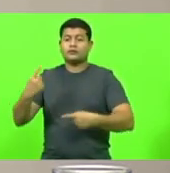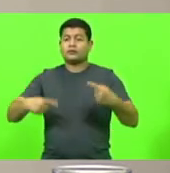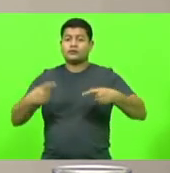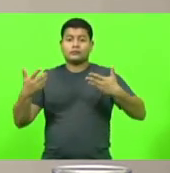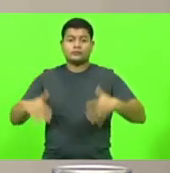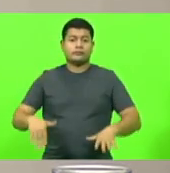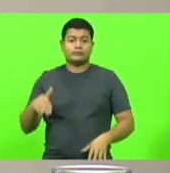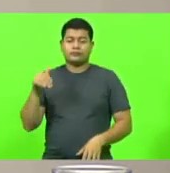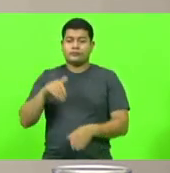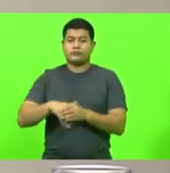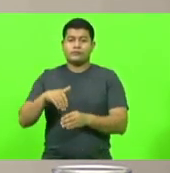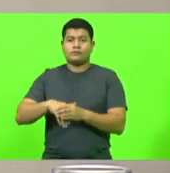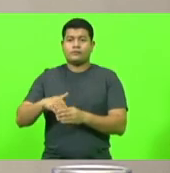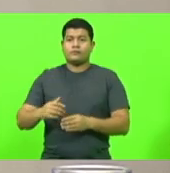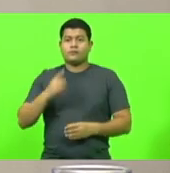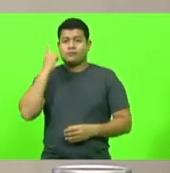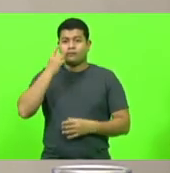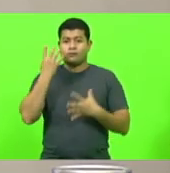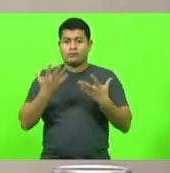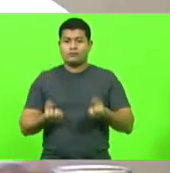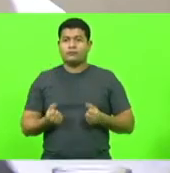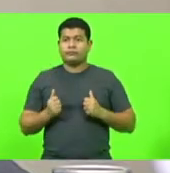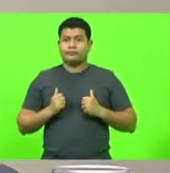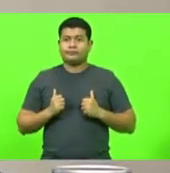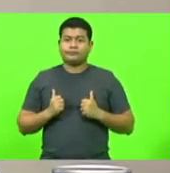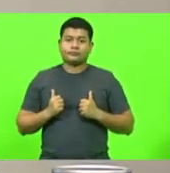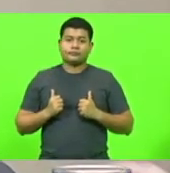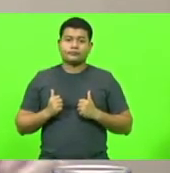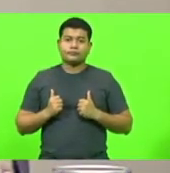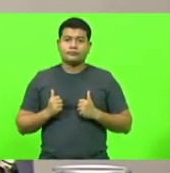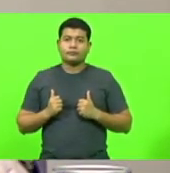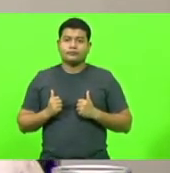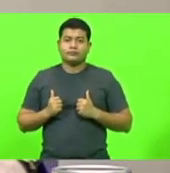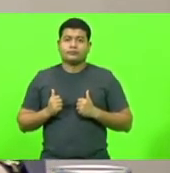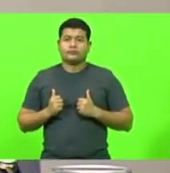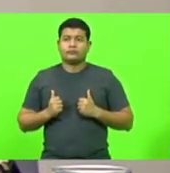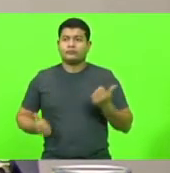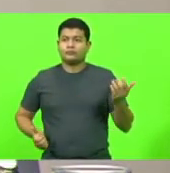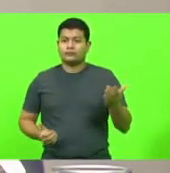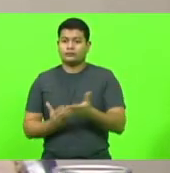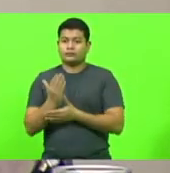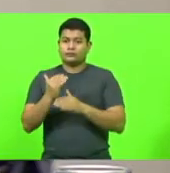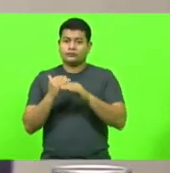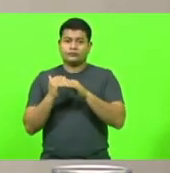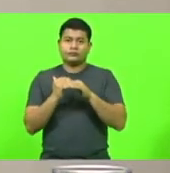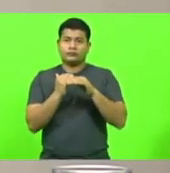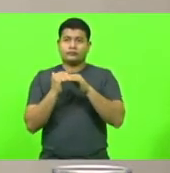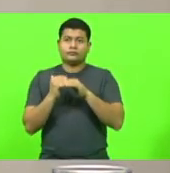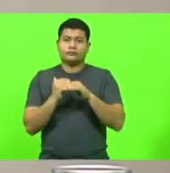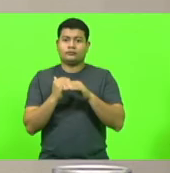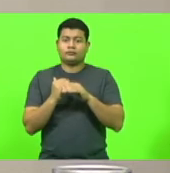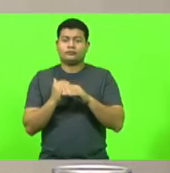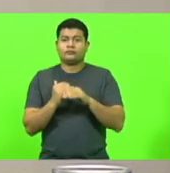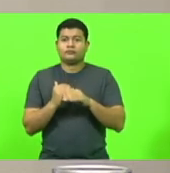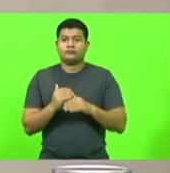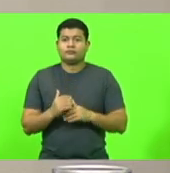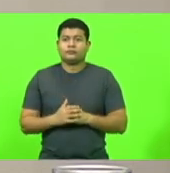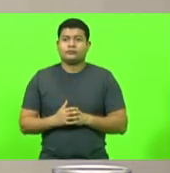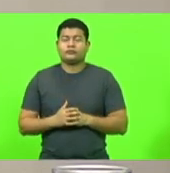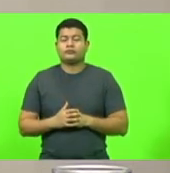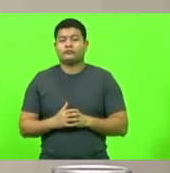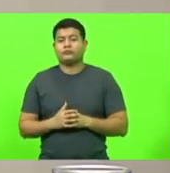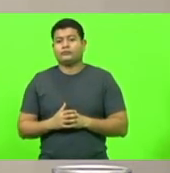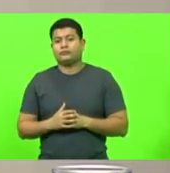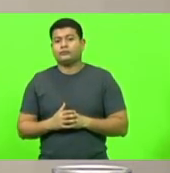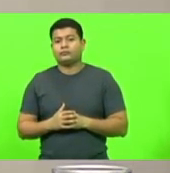havendo quem queira discutir, em votação. Deputados que aprovam, permaneçam como se encontra. Aprovado por unanimidade. Pela ordem, senhor